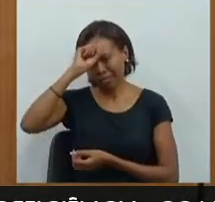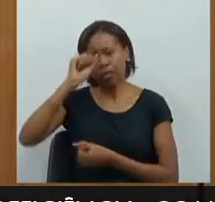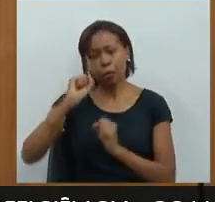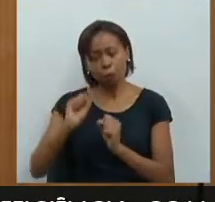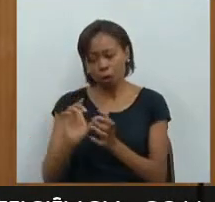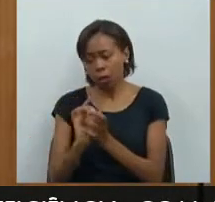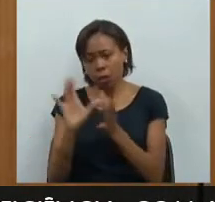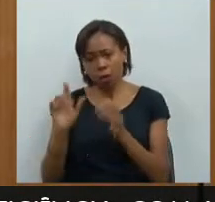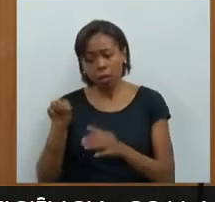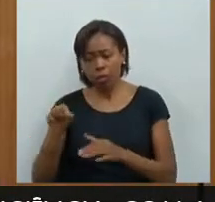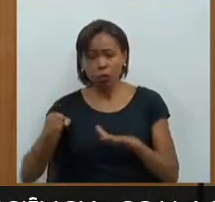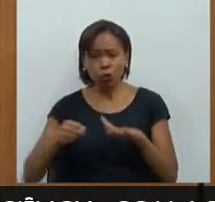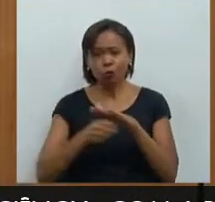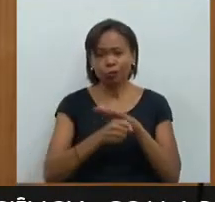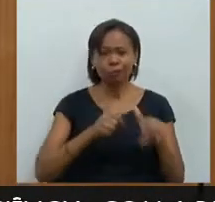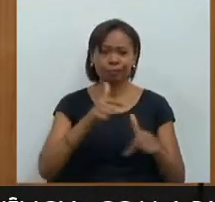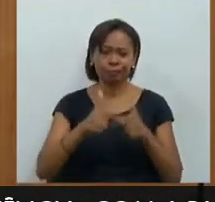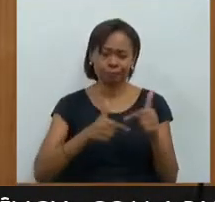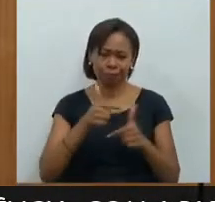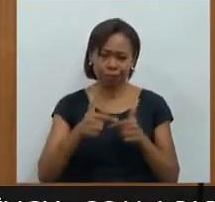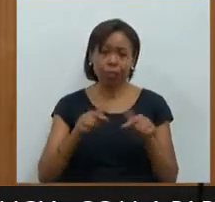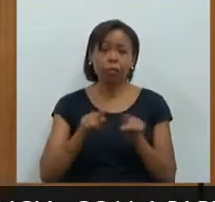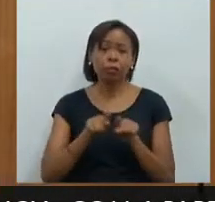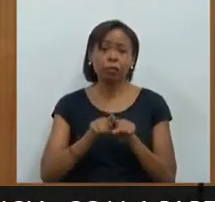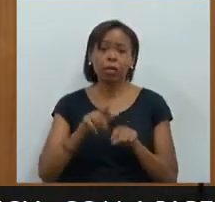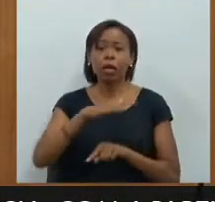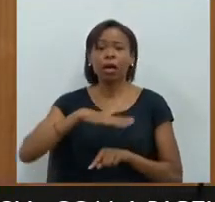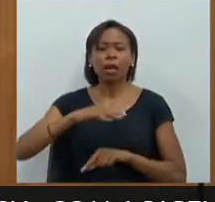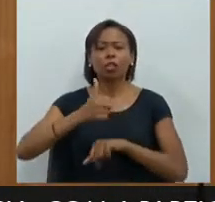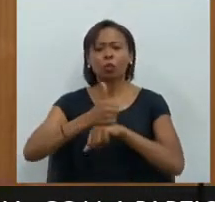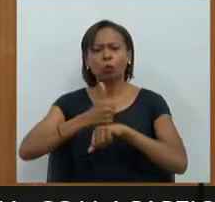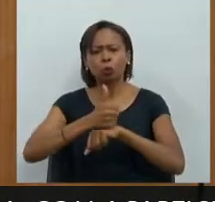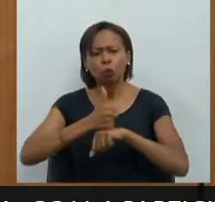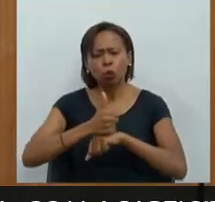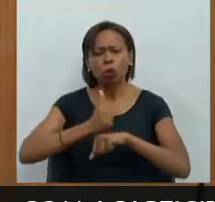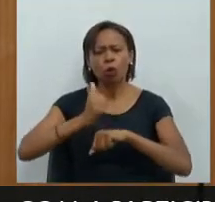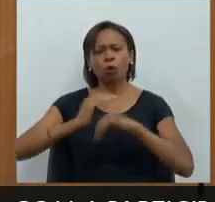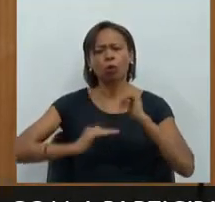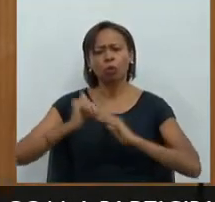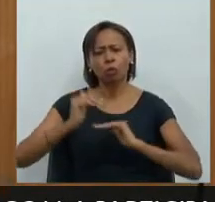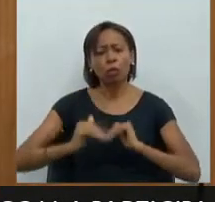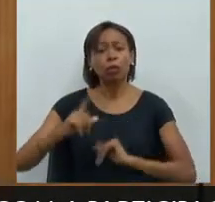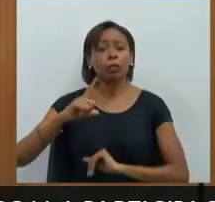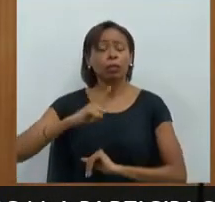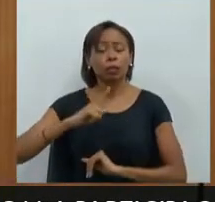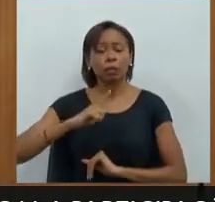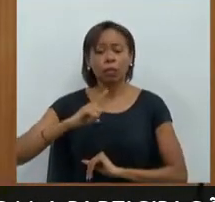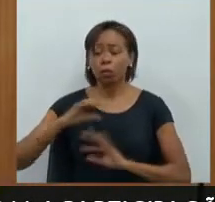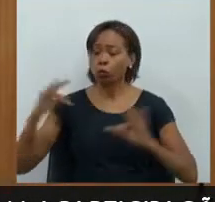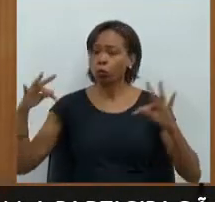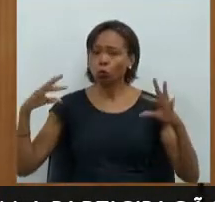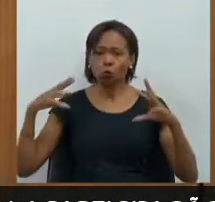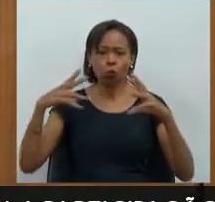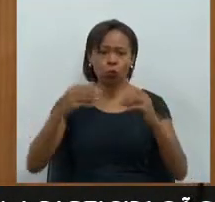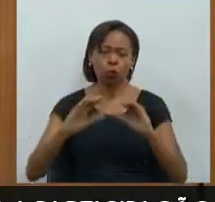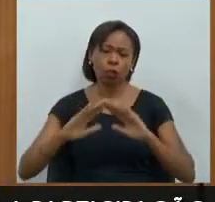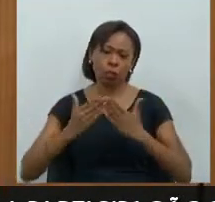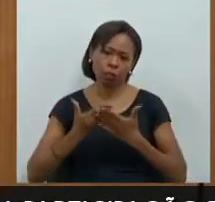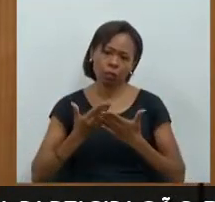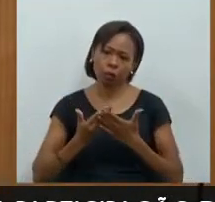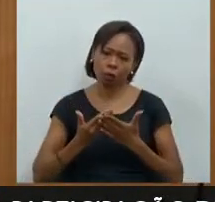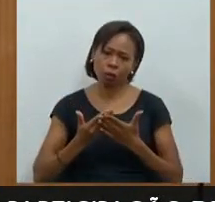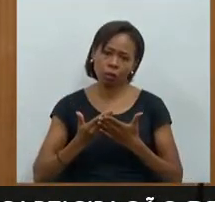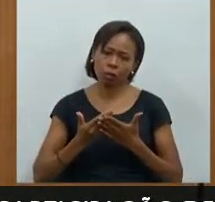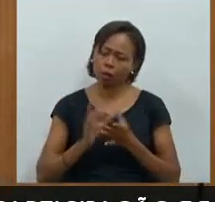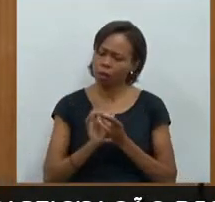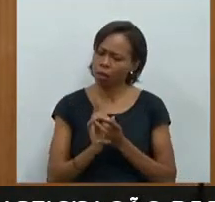de trabalho. Okay? E na área de profissionalização, a gente está com todas as escolas aí à disposição